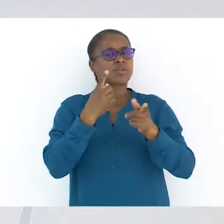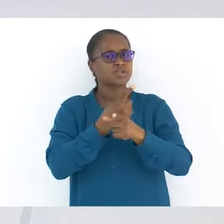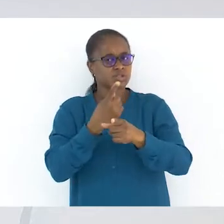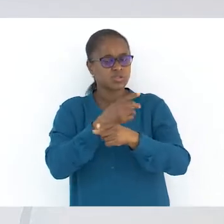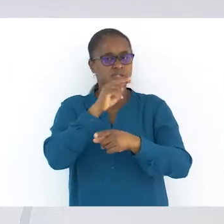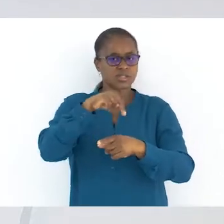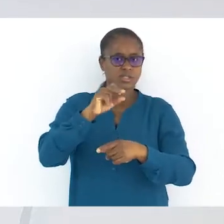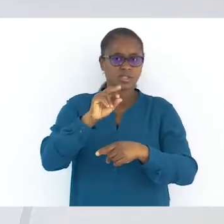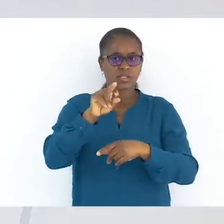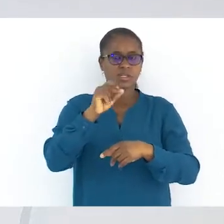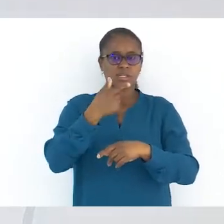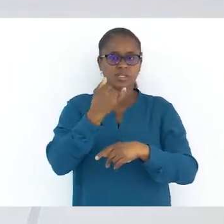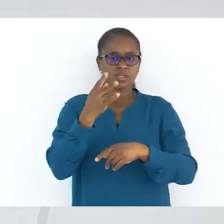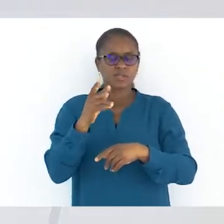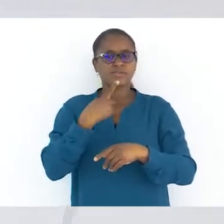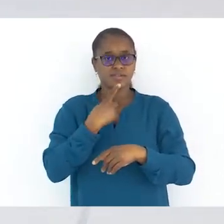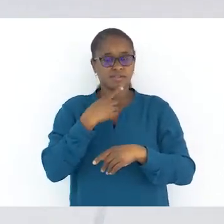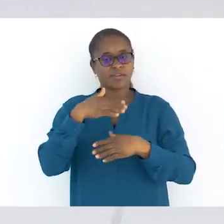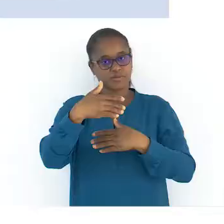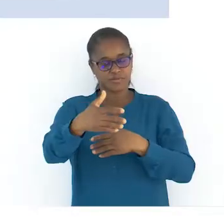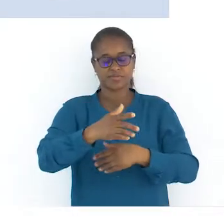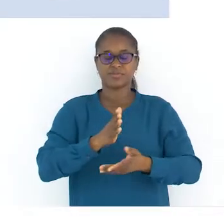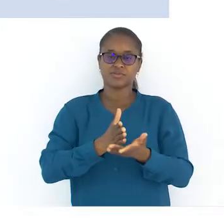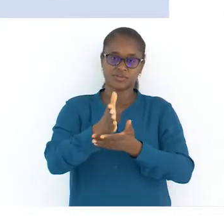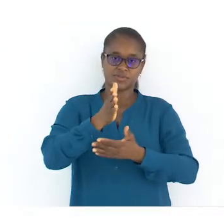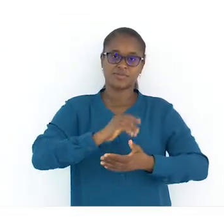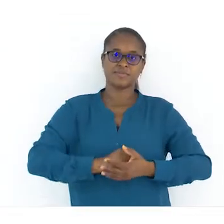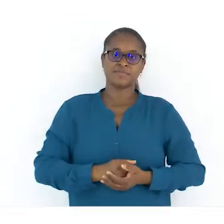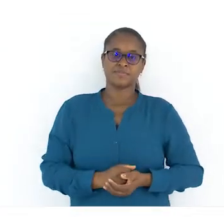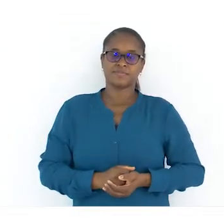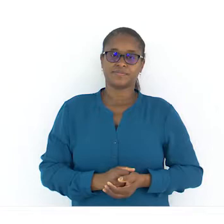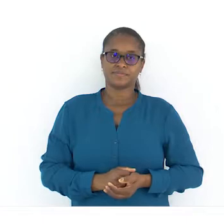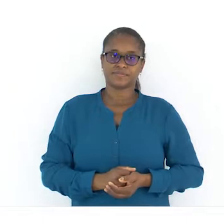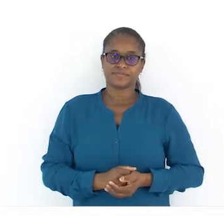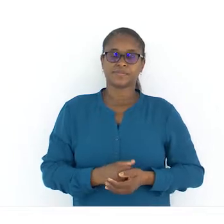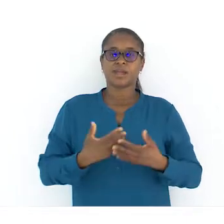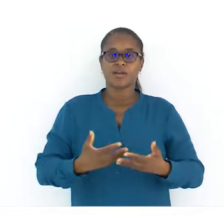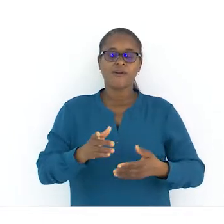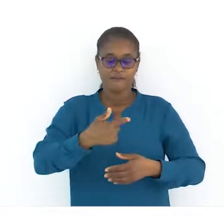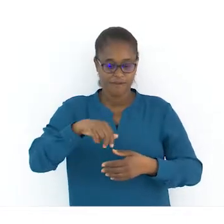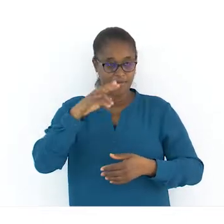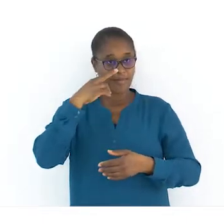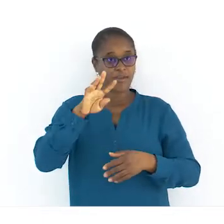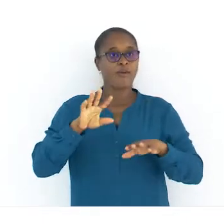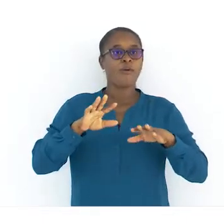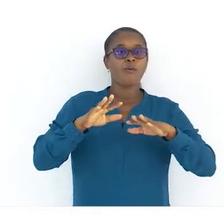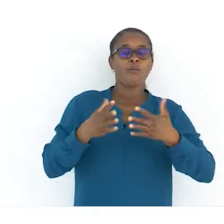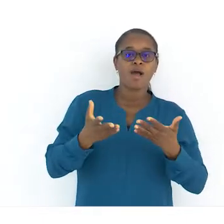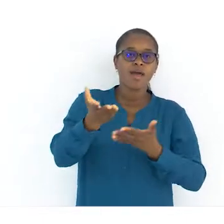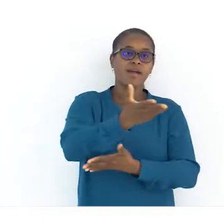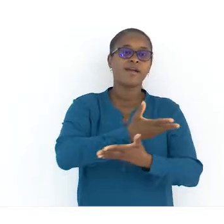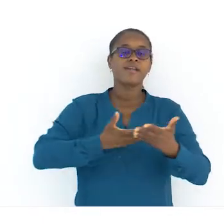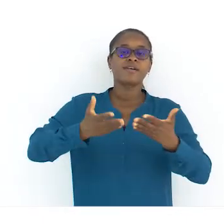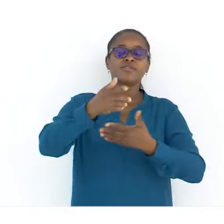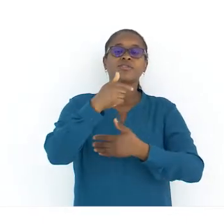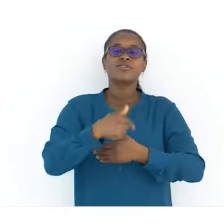Certo? Então vamos em frente. Agora, vamos ver qual é a relação